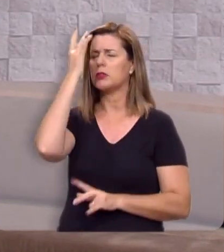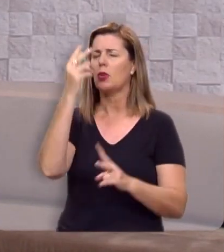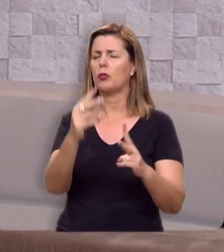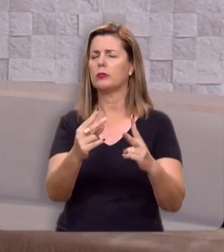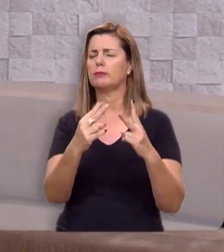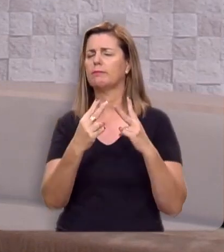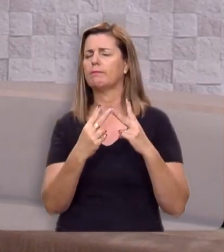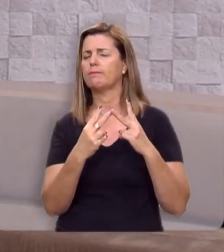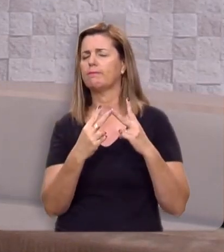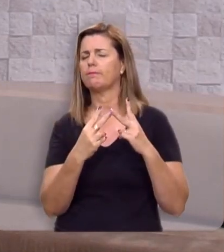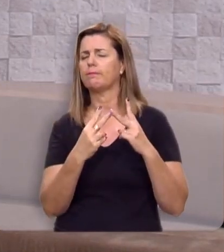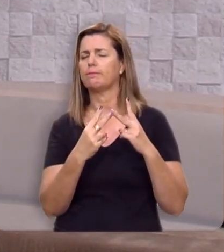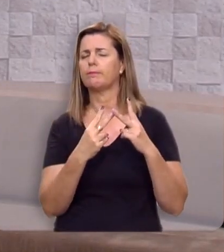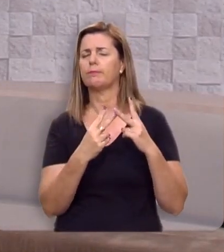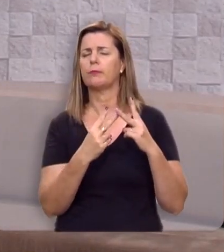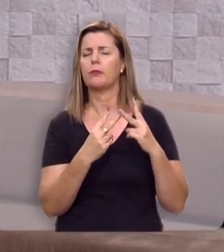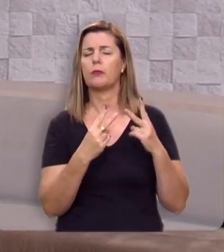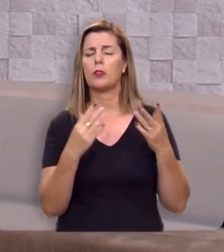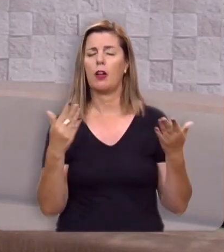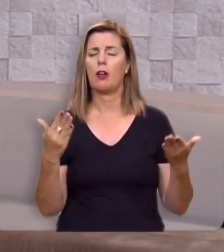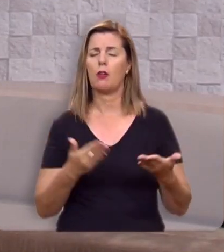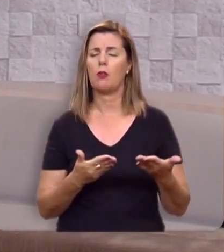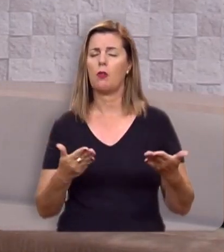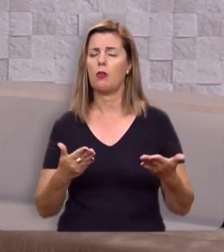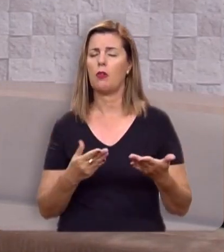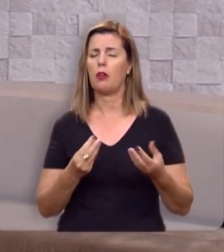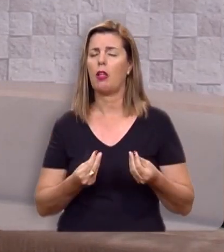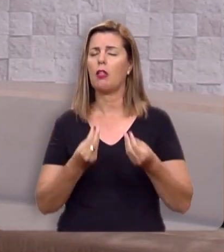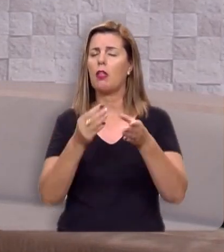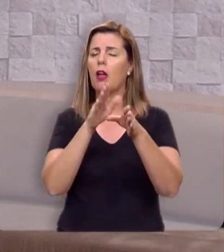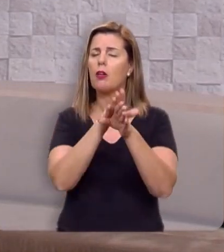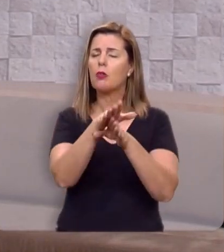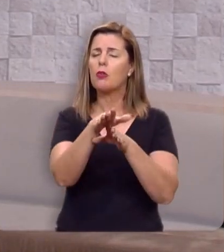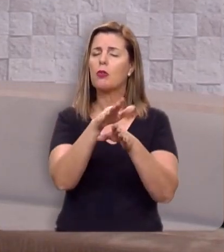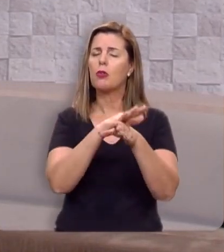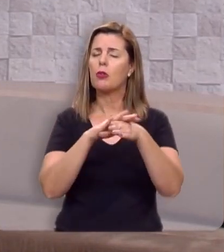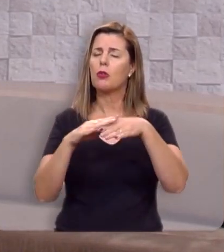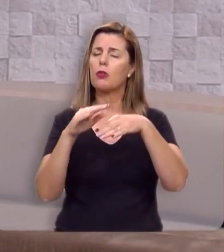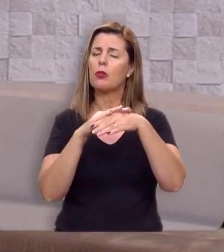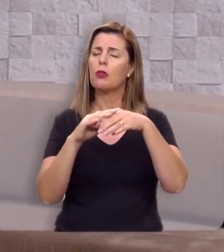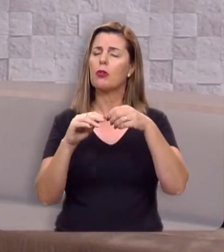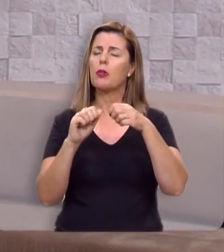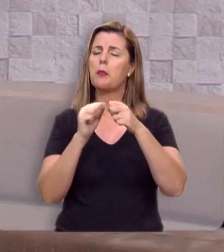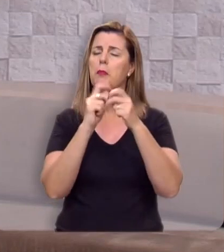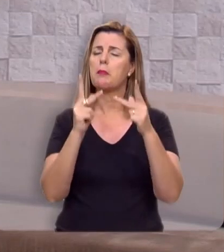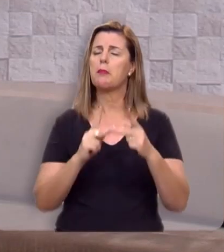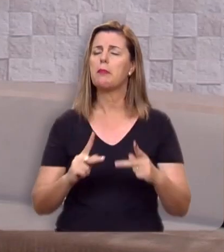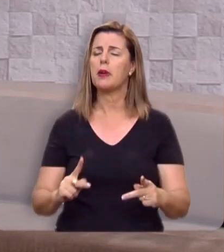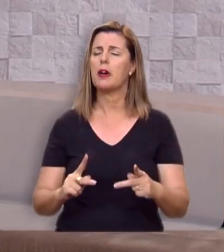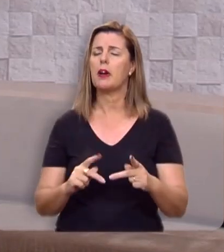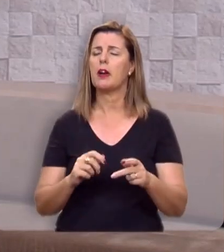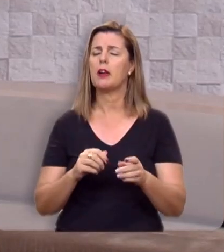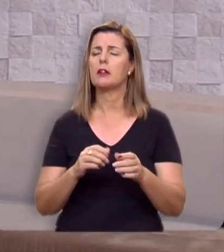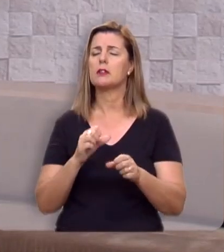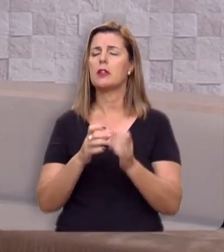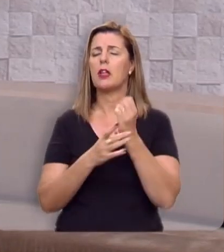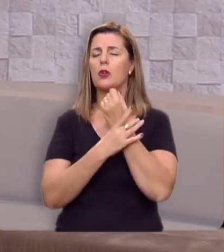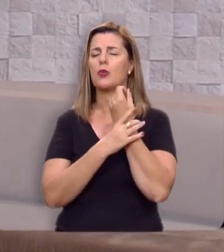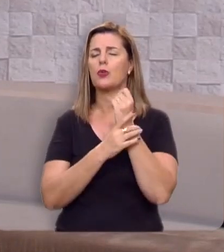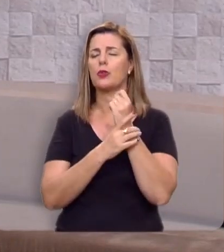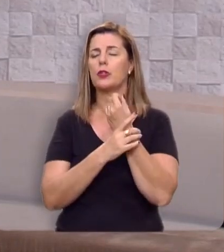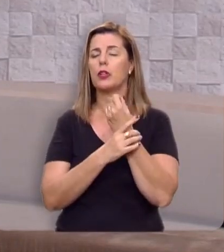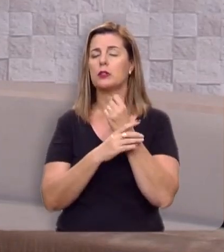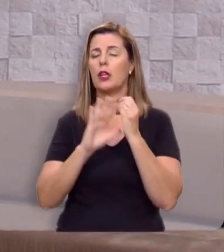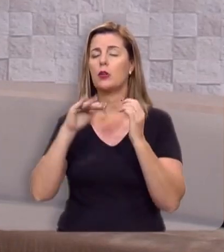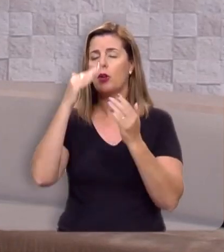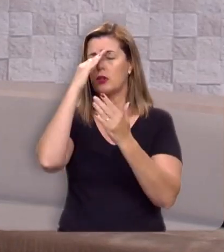que estão nos assistindo agora, trazendo consolo, trazendo paz, trazendo segurança. E que